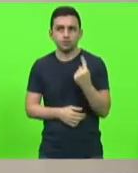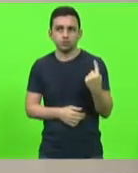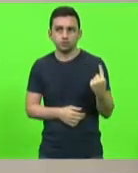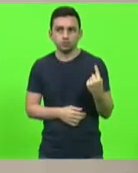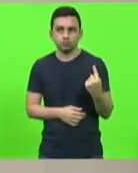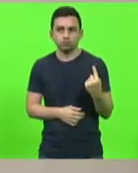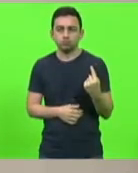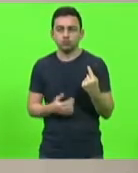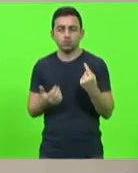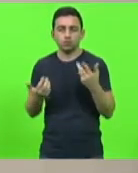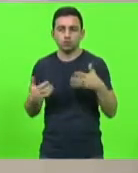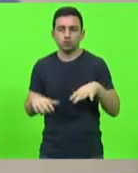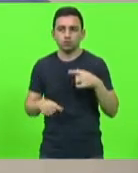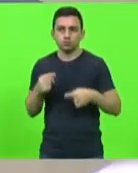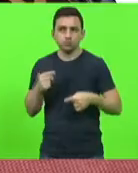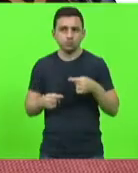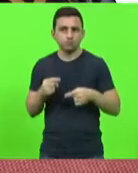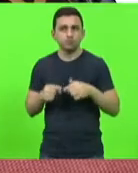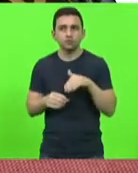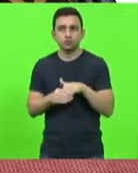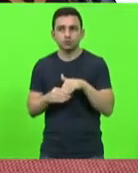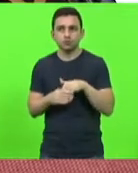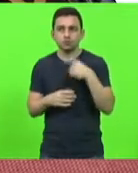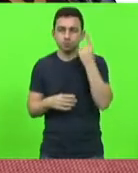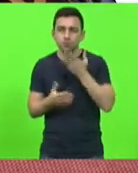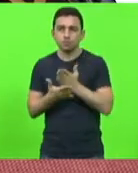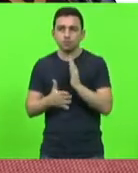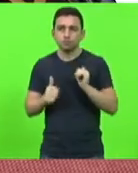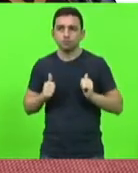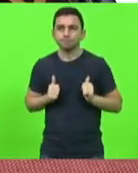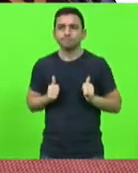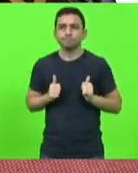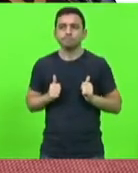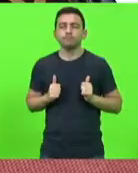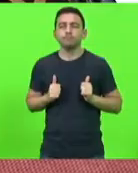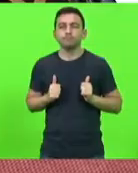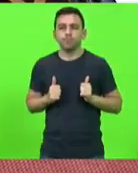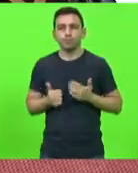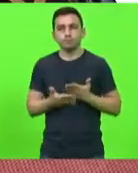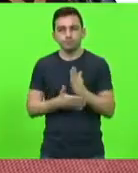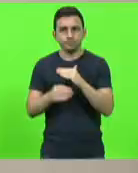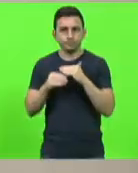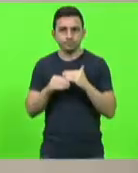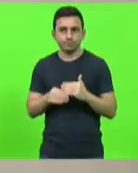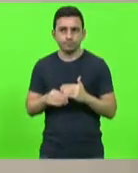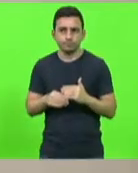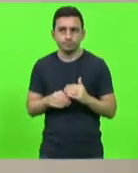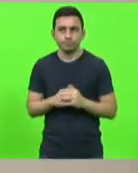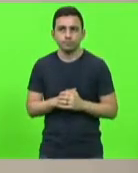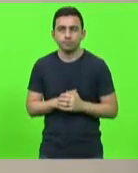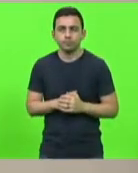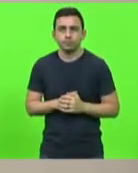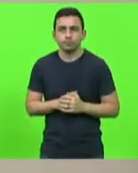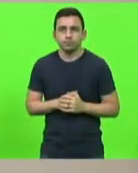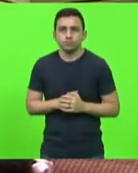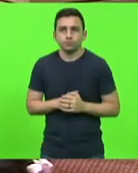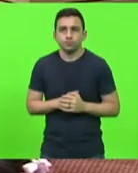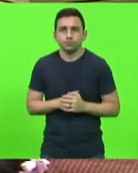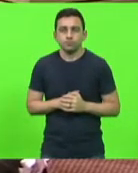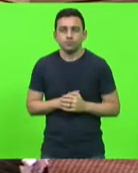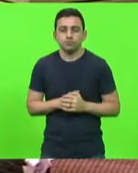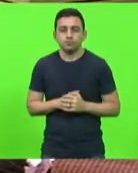Não havendo quem queira discutir, em votação. Deputados que aprovam, permaneçam como se encontram. Aprovado por unanimidade.